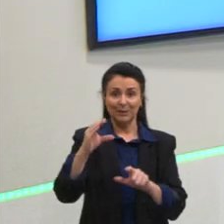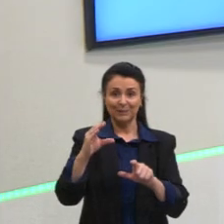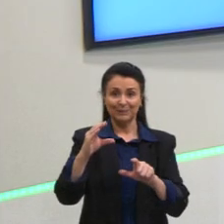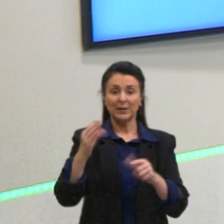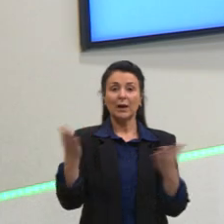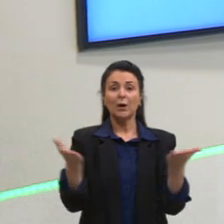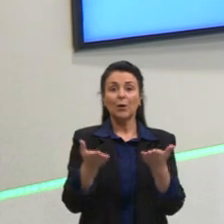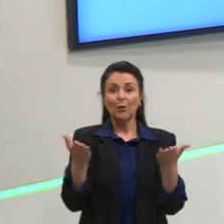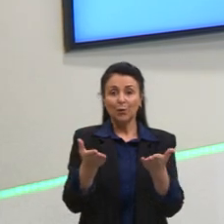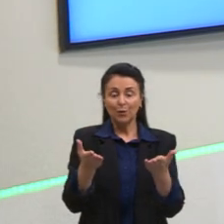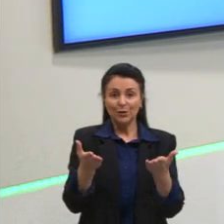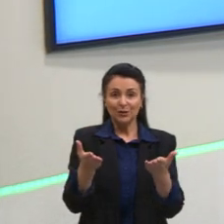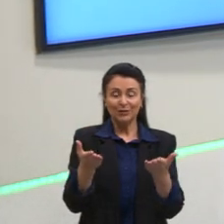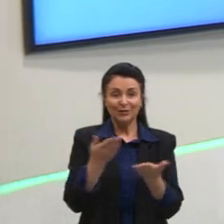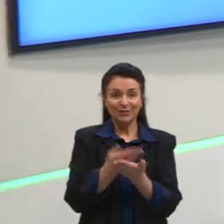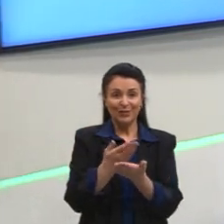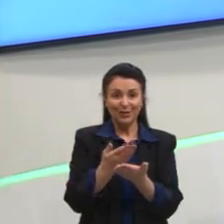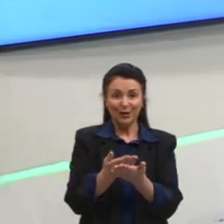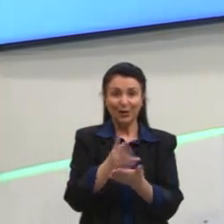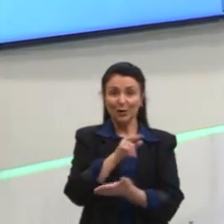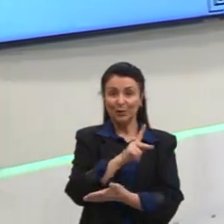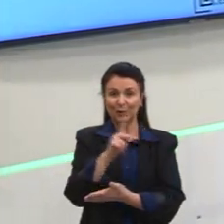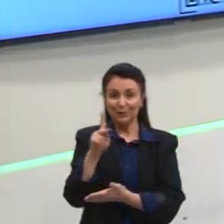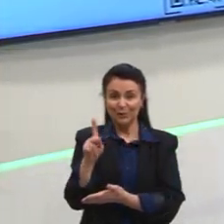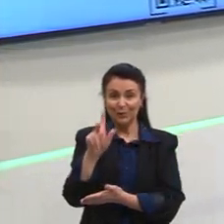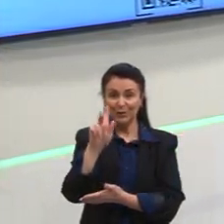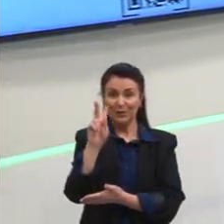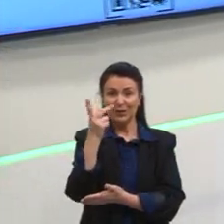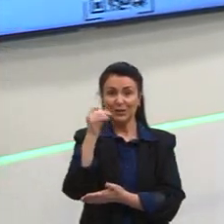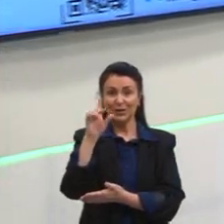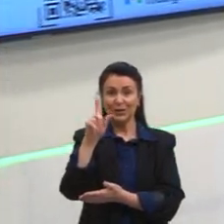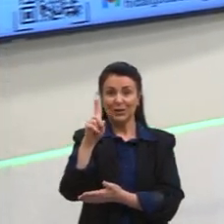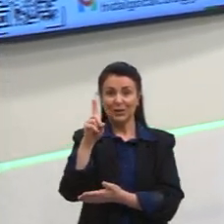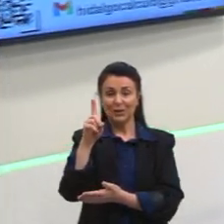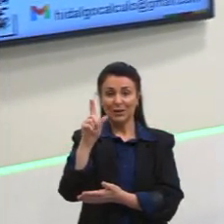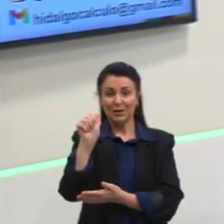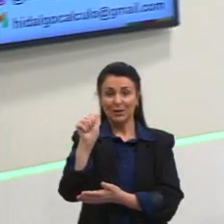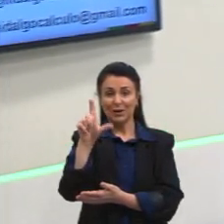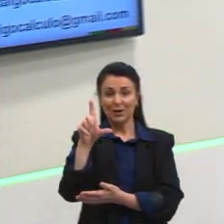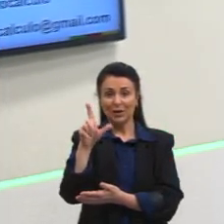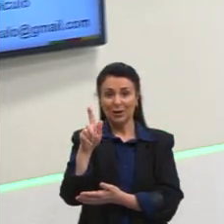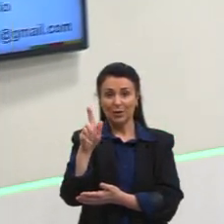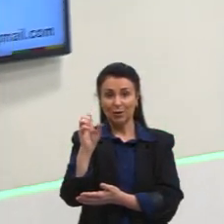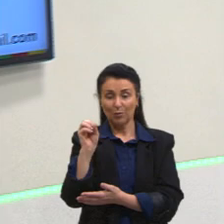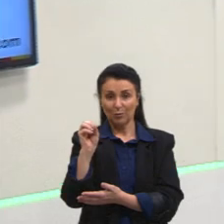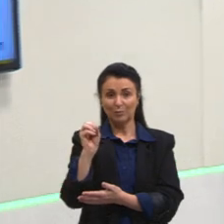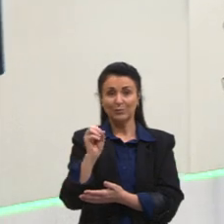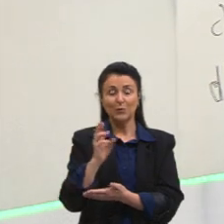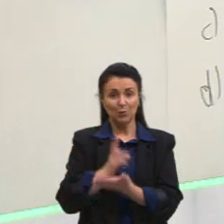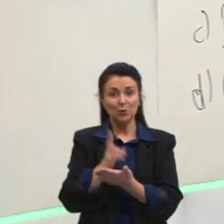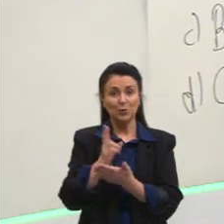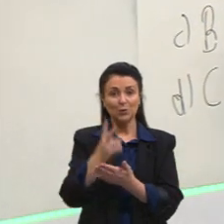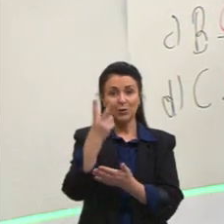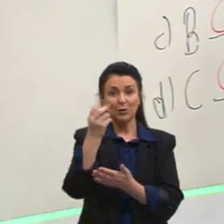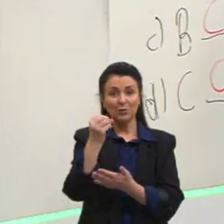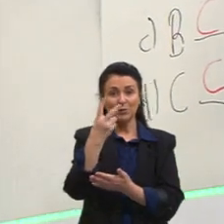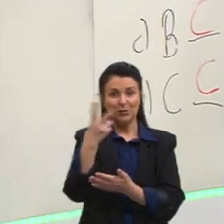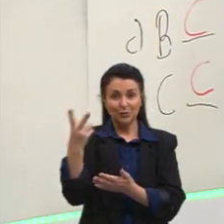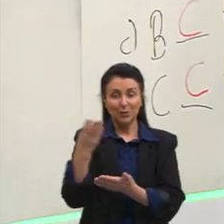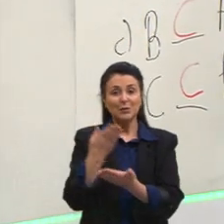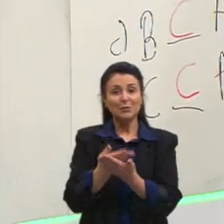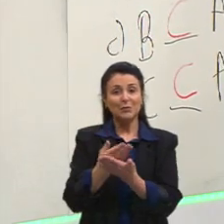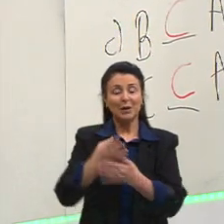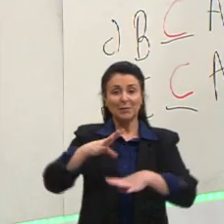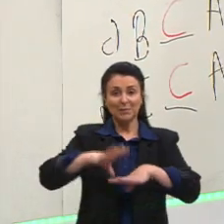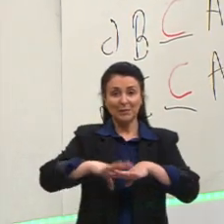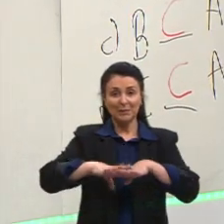aula de hoje eu sou professor Hidalgo Espero que tenham curtido a aula fique com nós então durante o ano de 2022 para os estudos de matemática